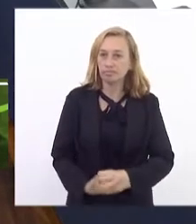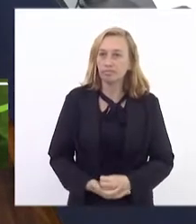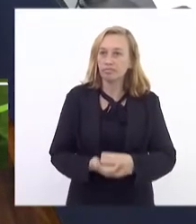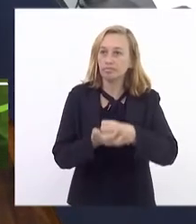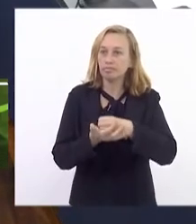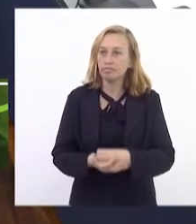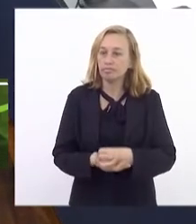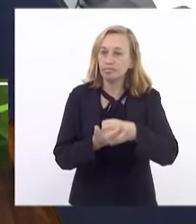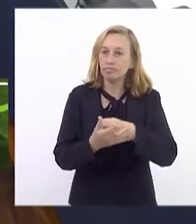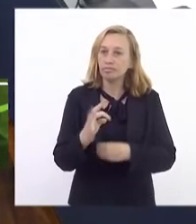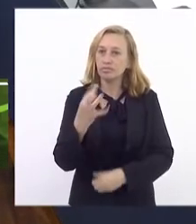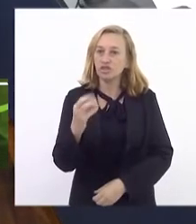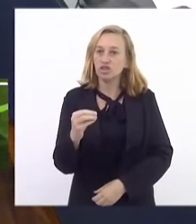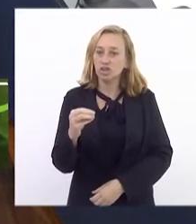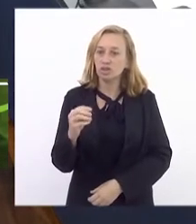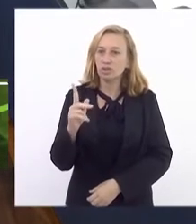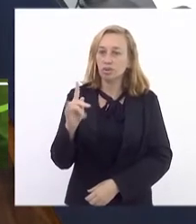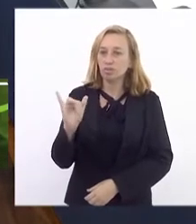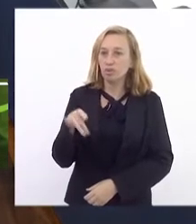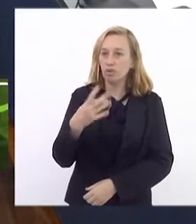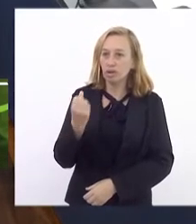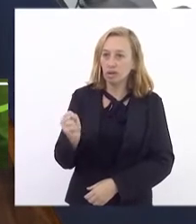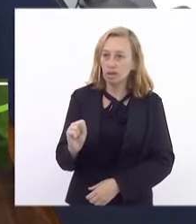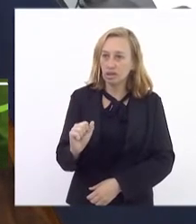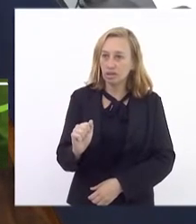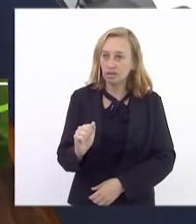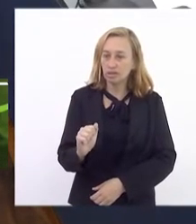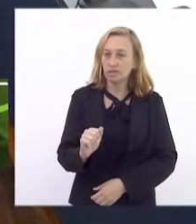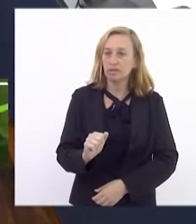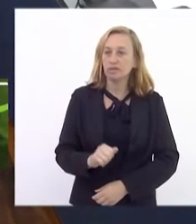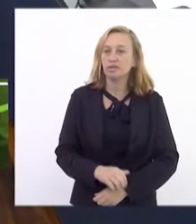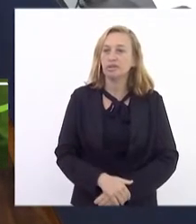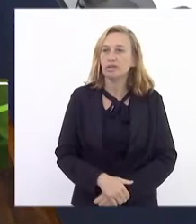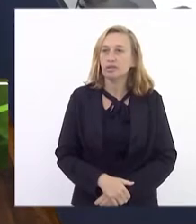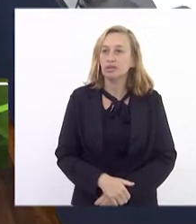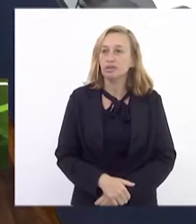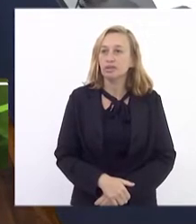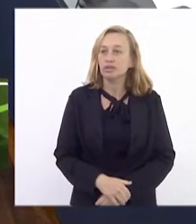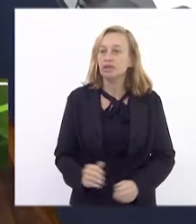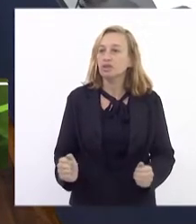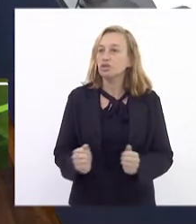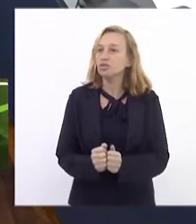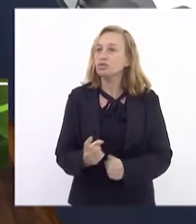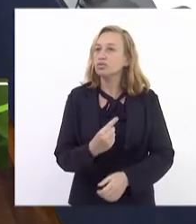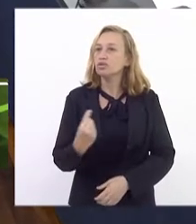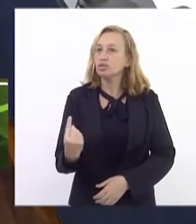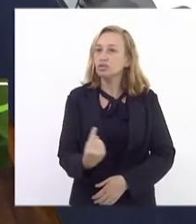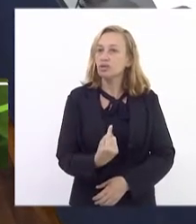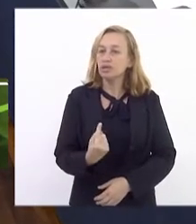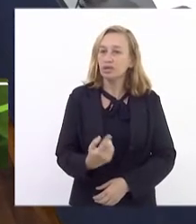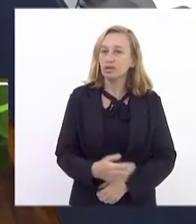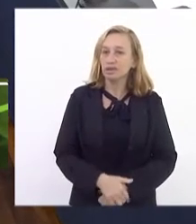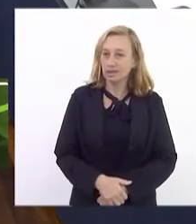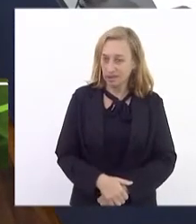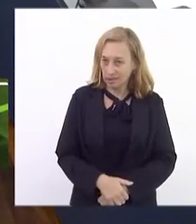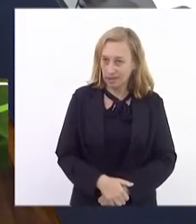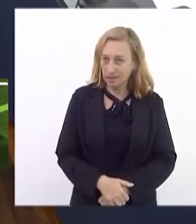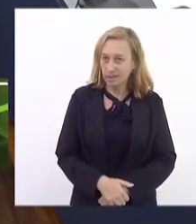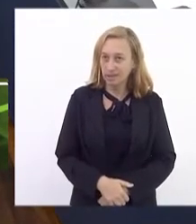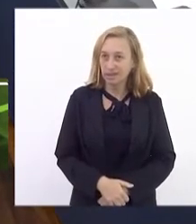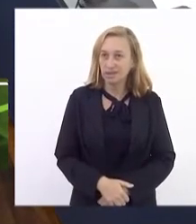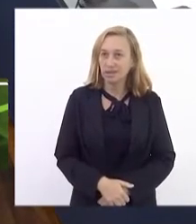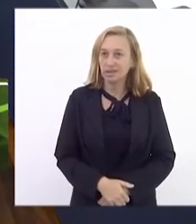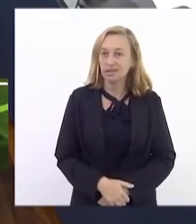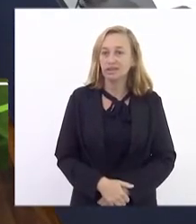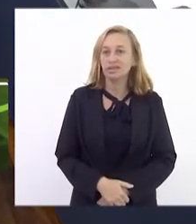Tiago Pampolha, que desceu do Olimpo e agora está aqui entre os mortais na função